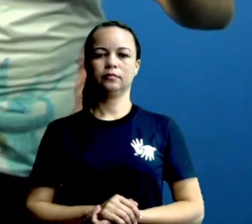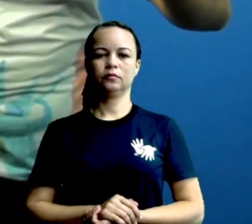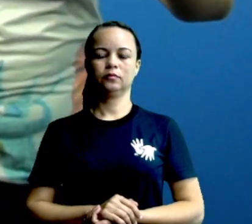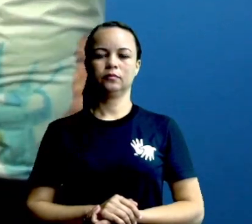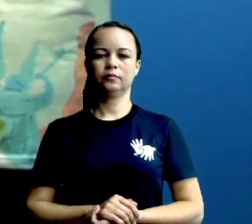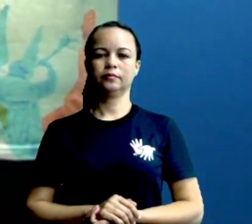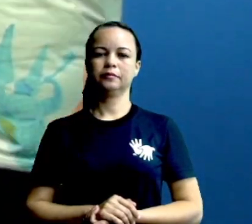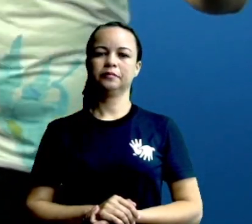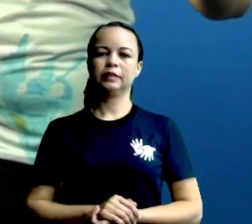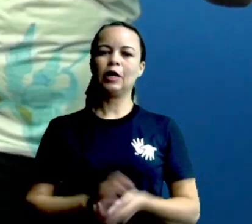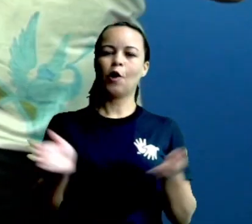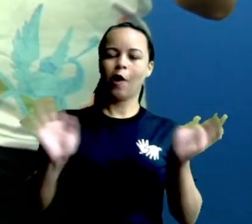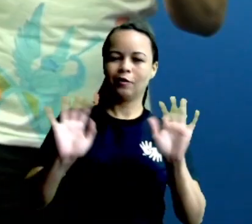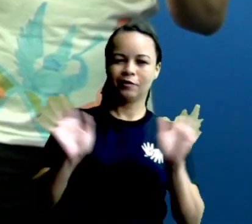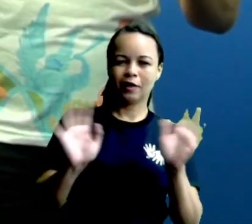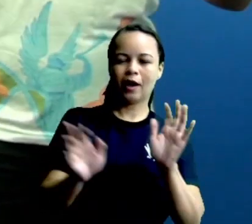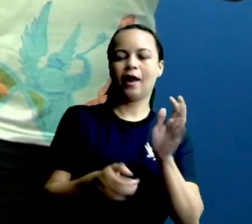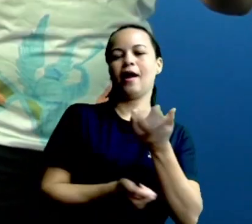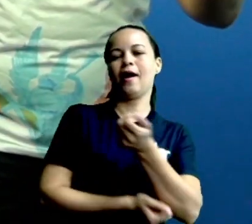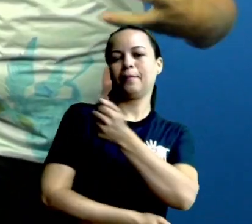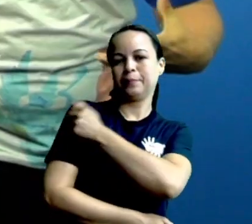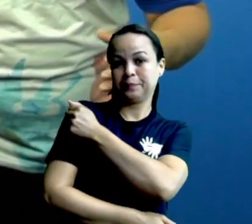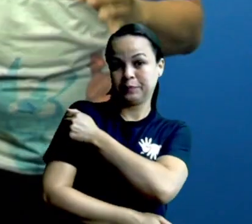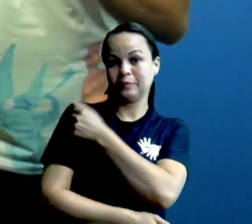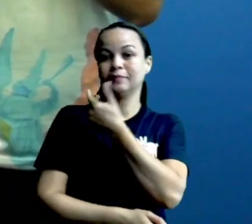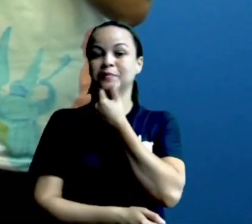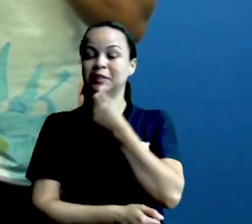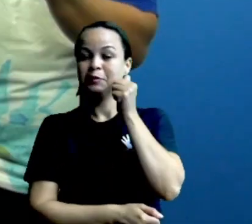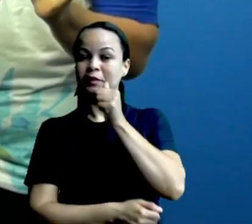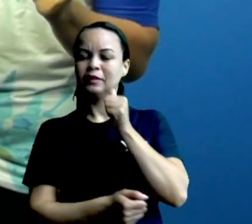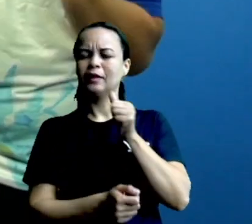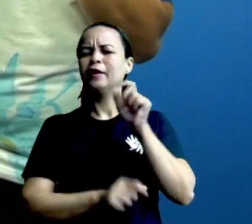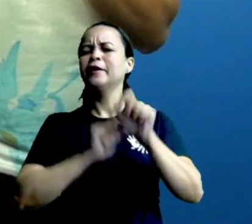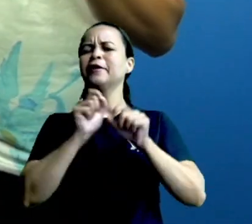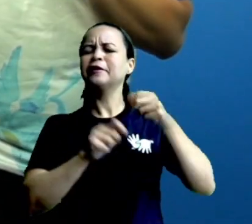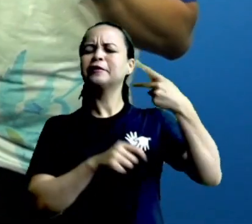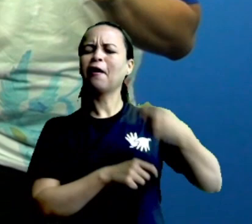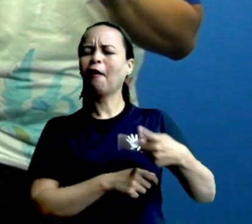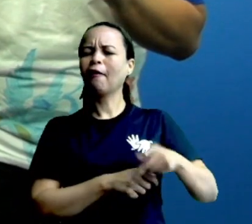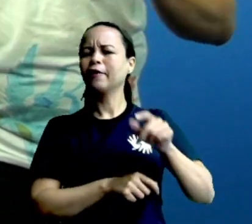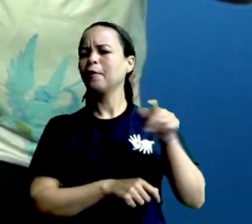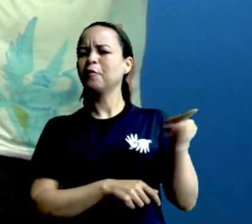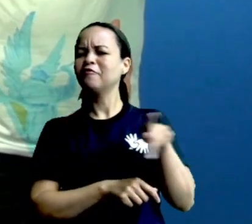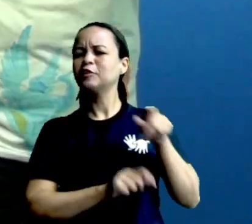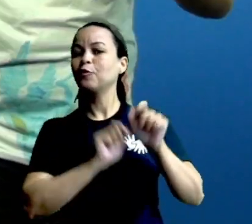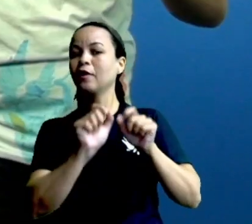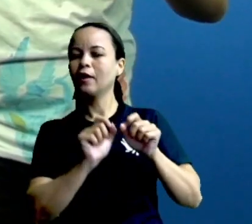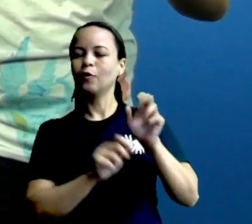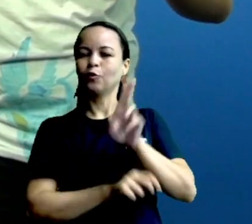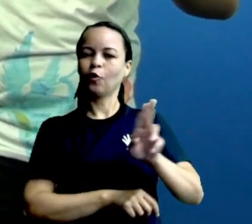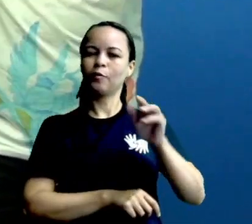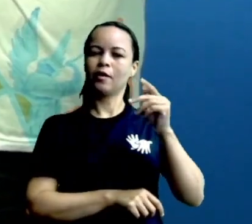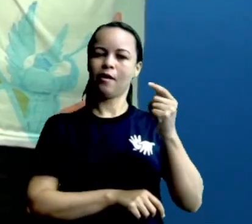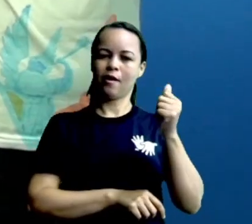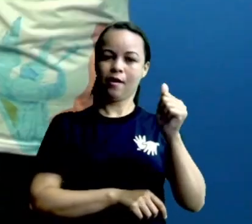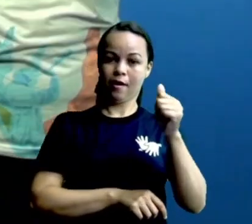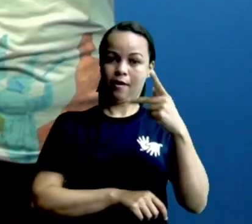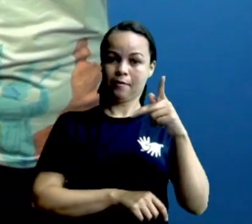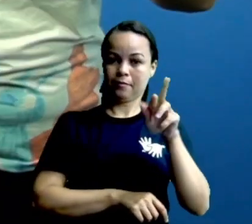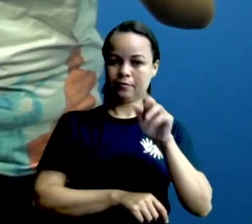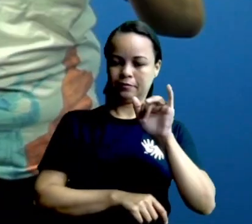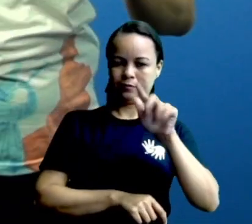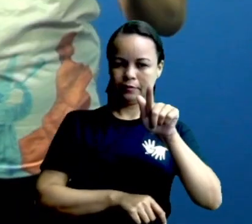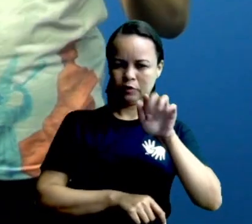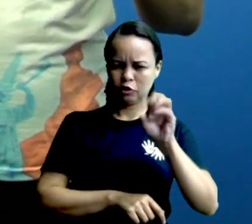Salve, salve, aluna e aluno. Quem é que está aqui na área? Tio Aprígio fazendo aquela perguntinha fofinha. Tem aluno aí?